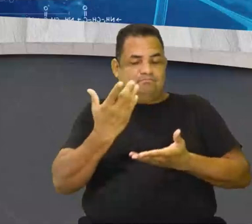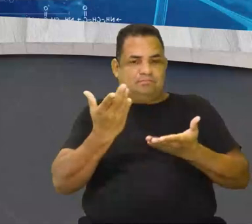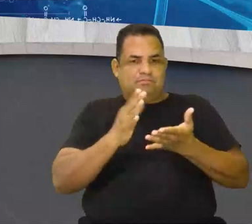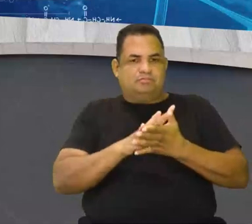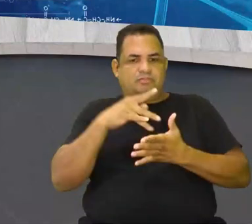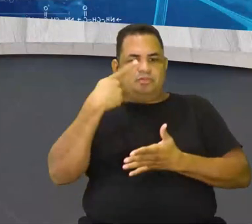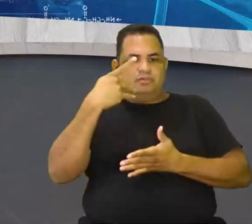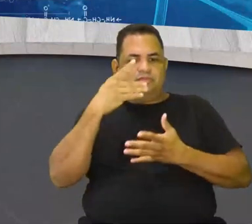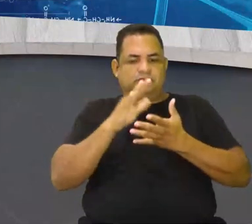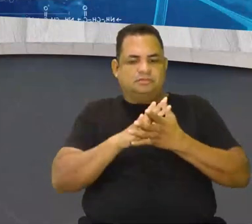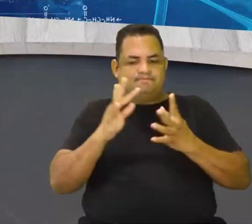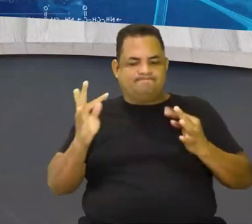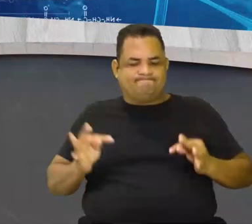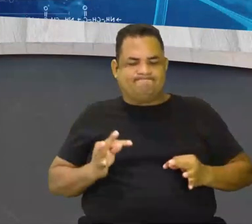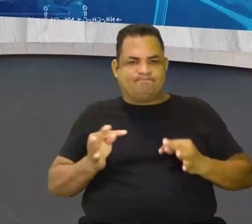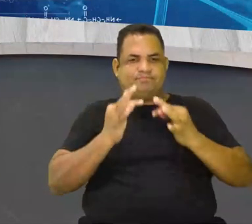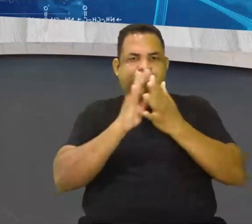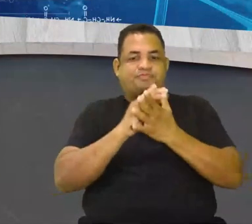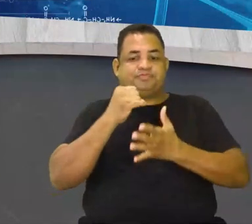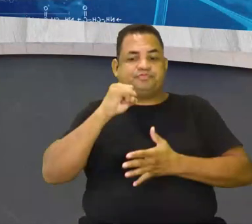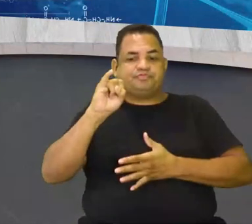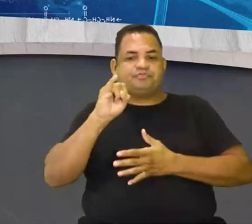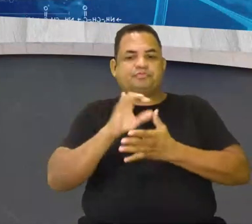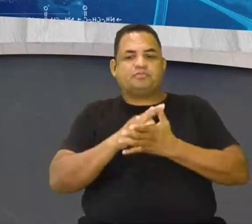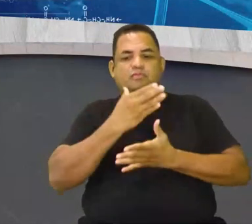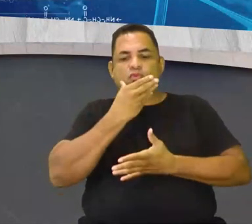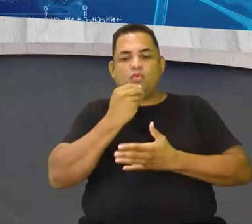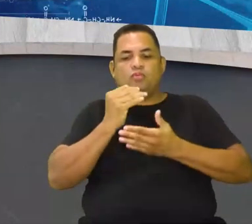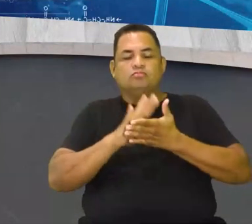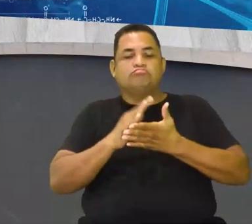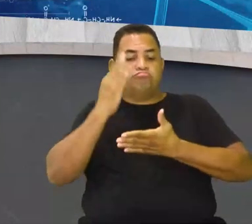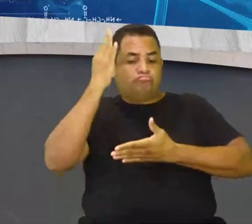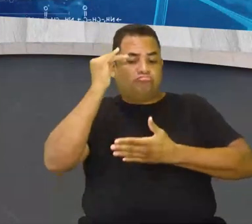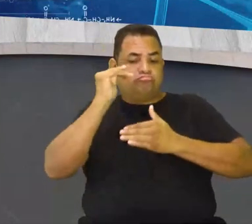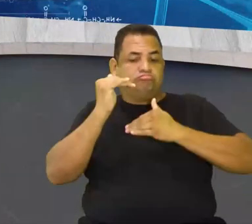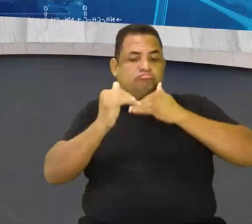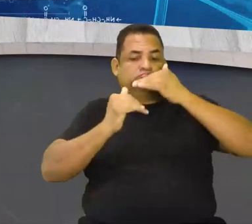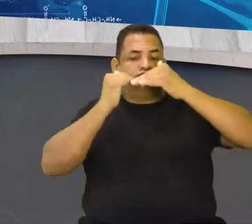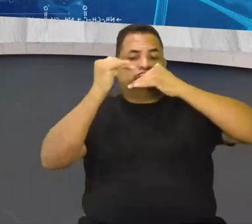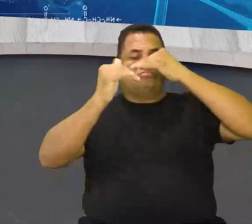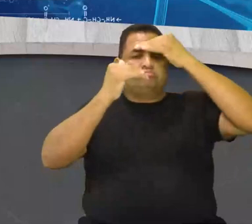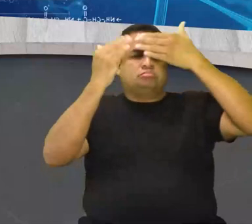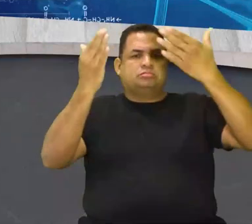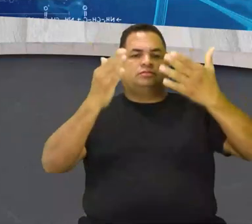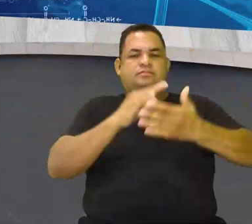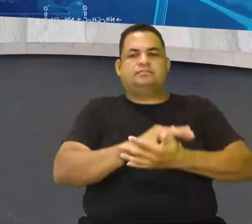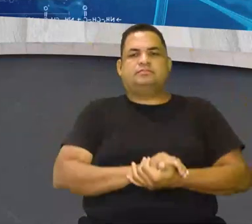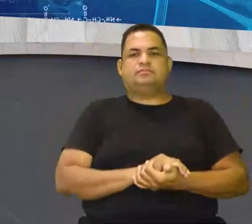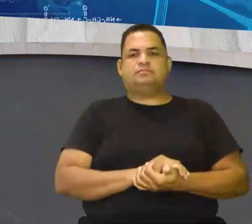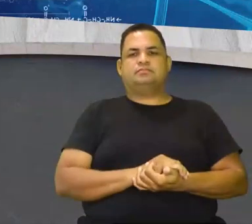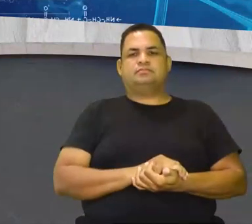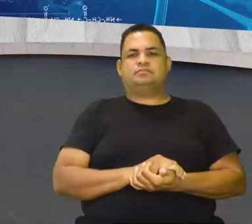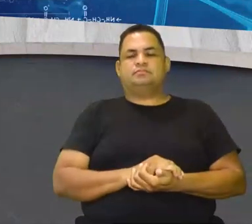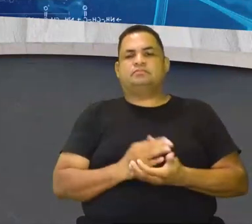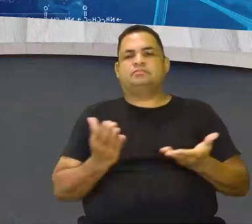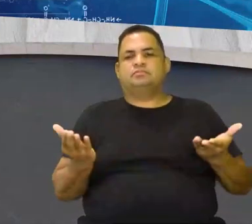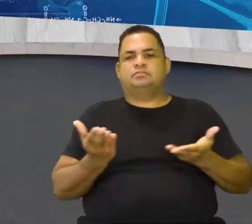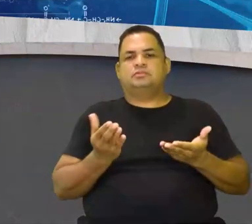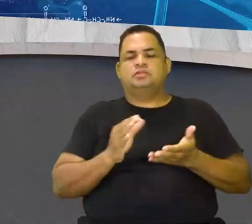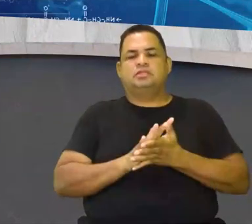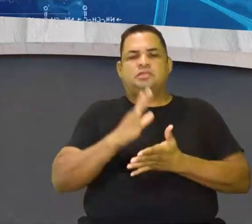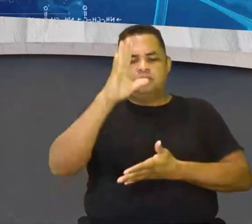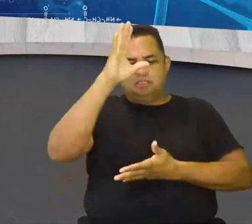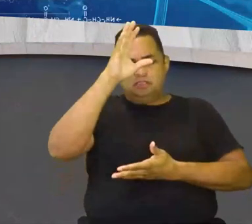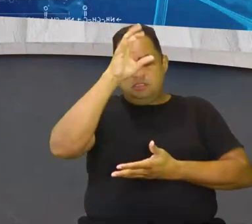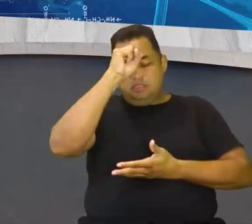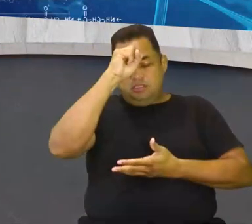através dessa tecnologia se o homem não tivesse o domínio dessas reações, né, professor? Exatamente. Que vocês vão aprender que quando eu falo